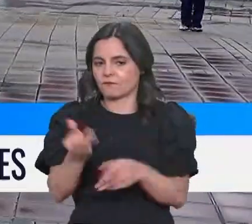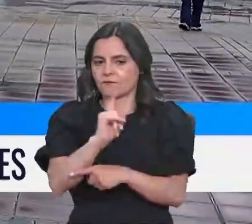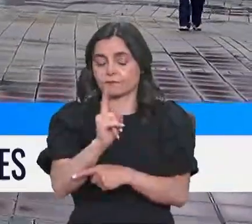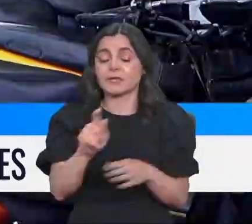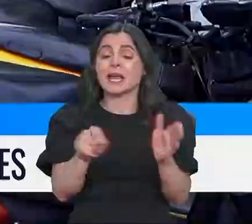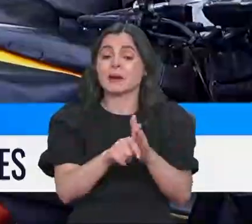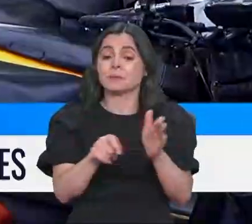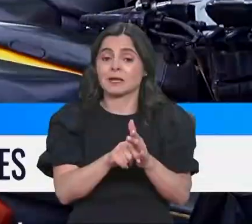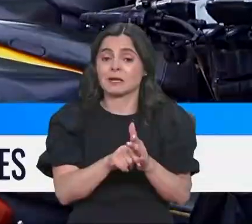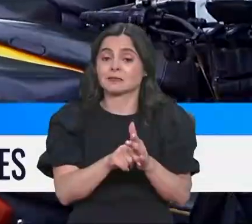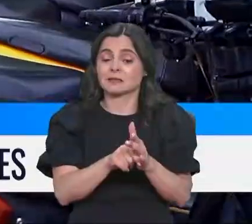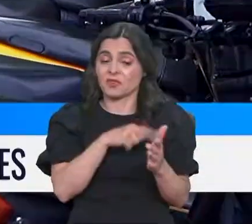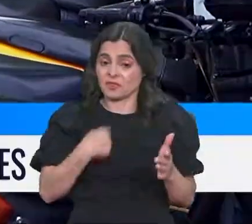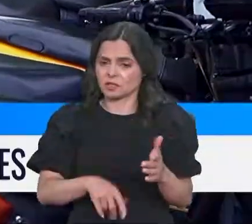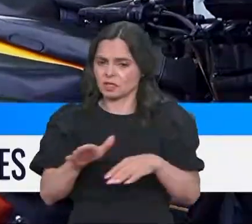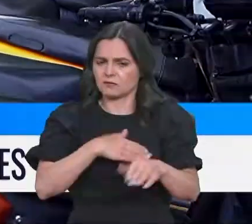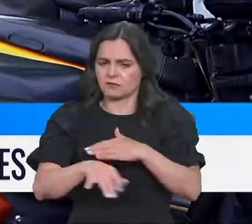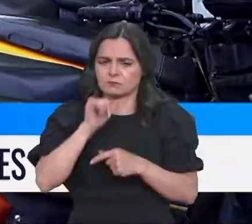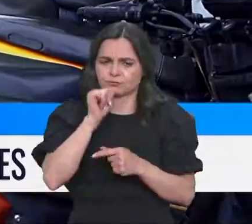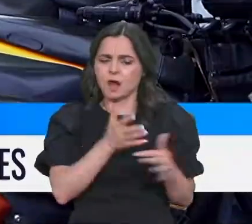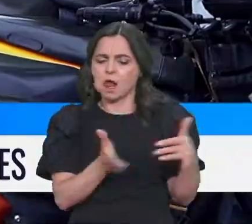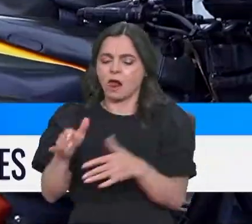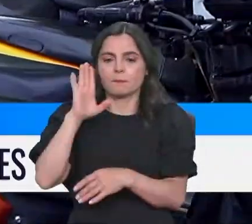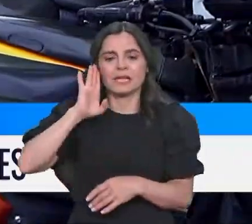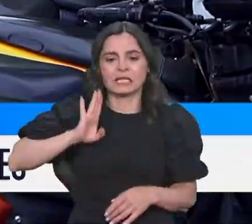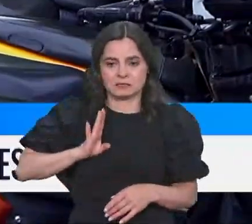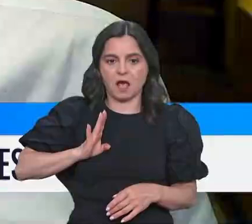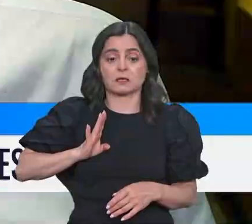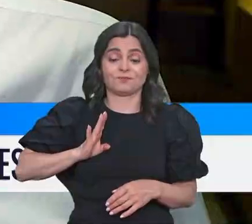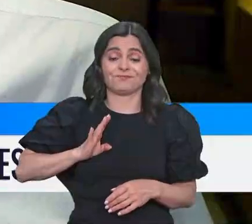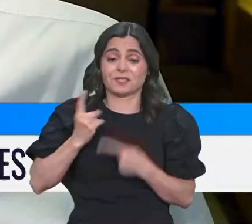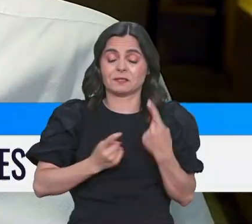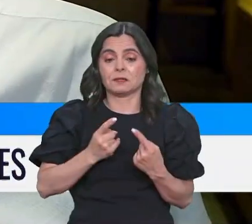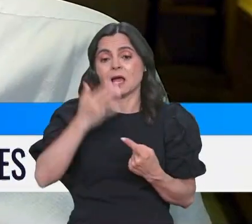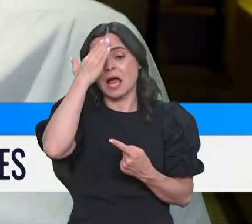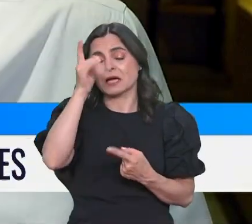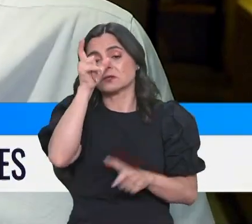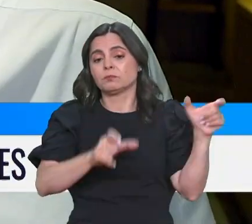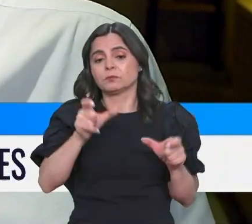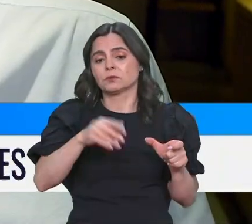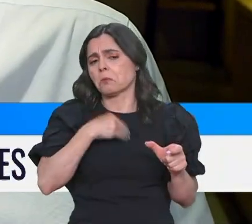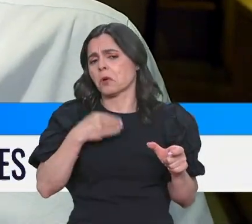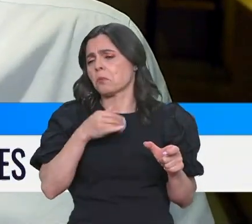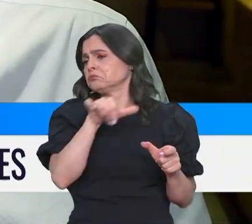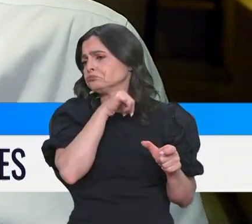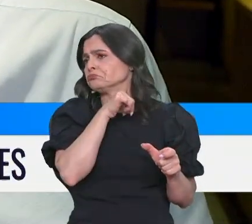pressão de Pequim faz-se regularmente com manobras militares. Acho que a população em si já não se preocupa.